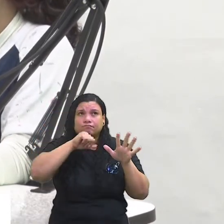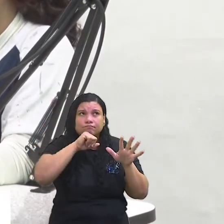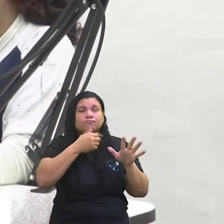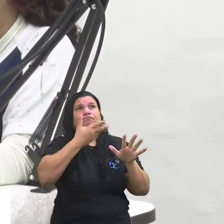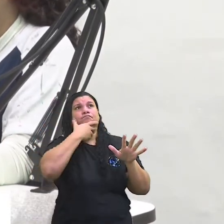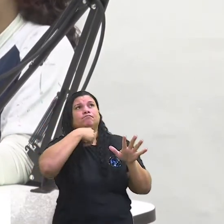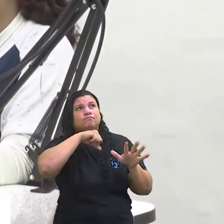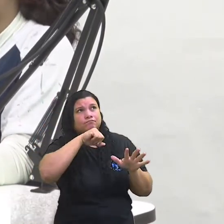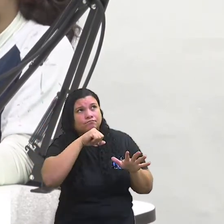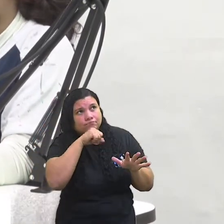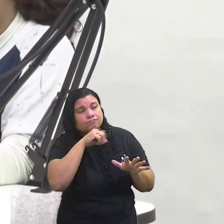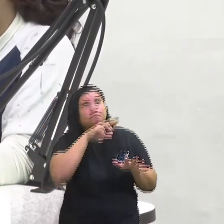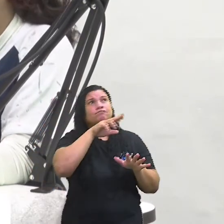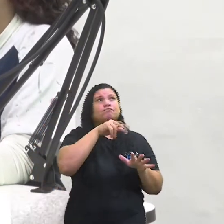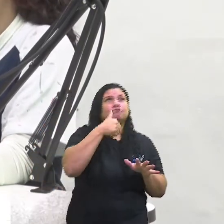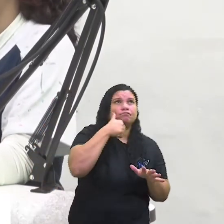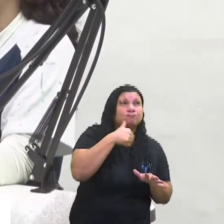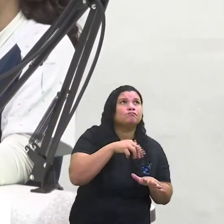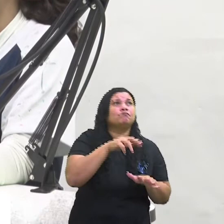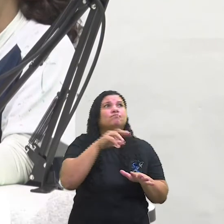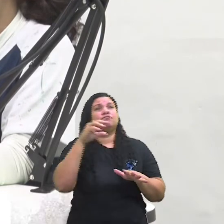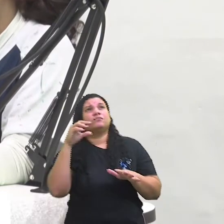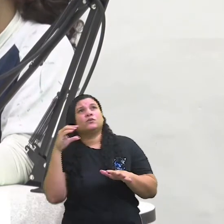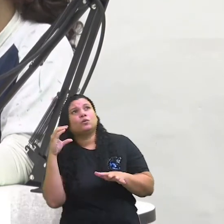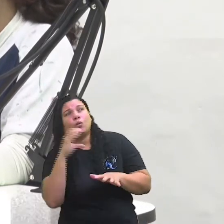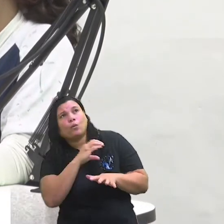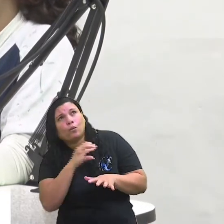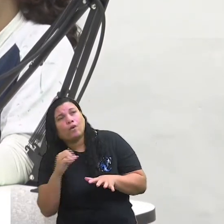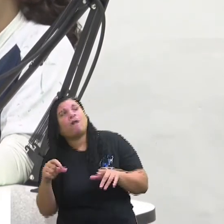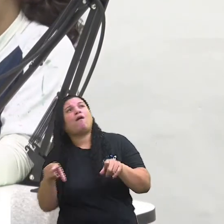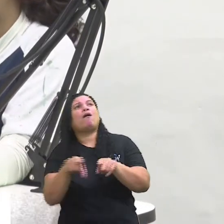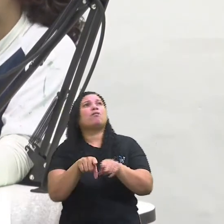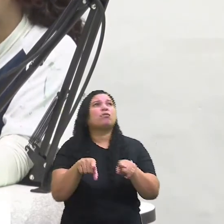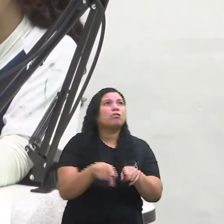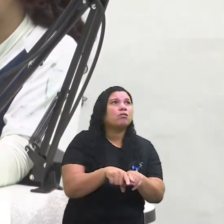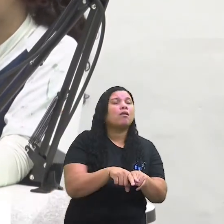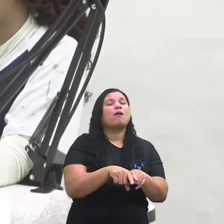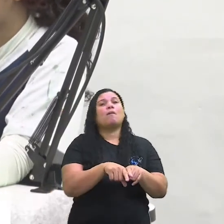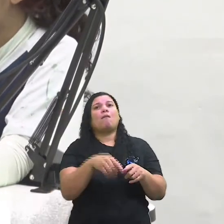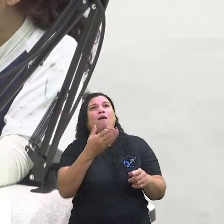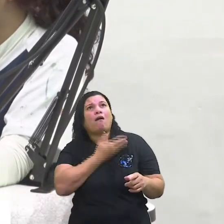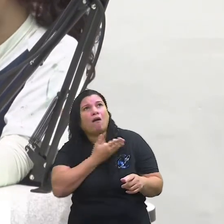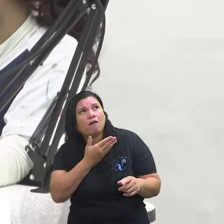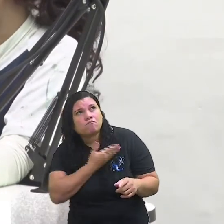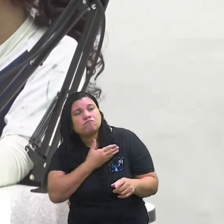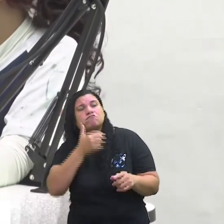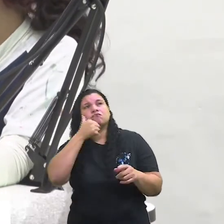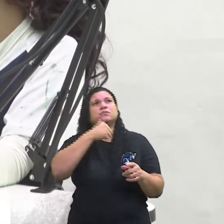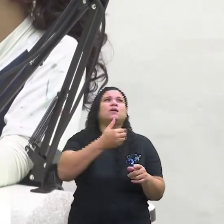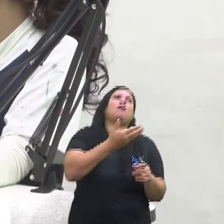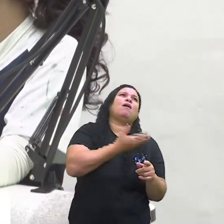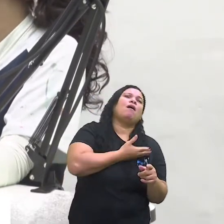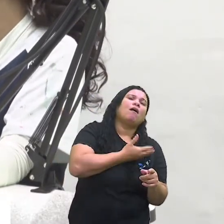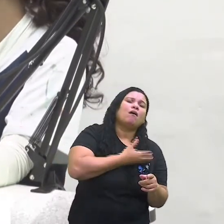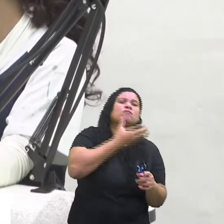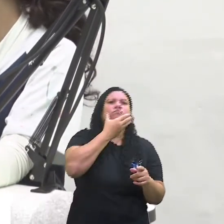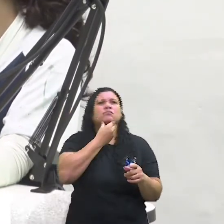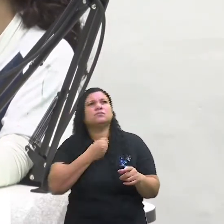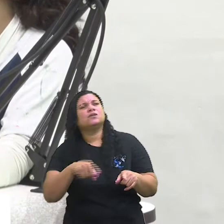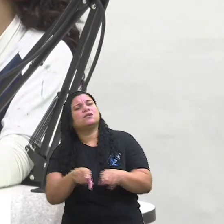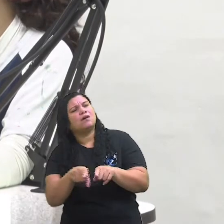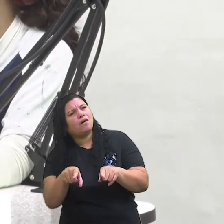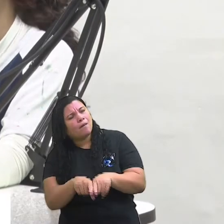pai, minha irmã, meu cunhado, a família do meu cunhado, minha amiga, meu amigo, minha professora. Aí se